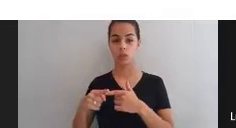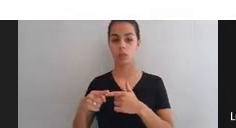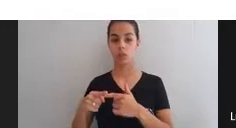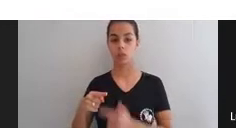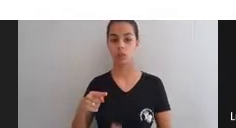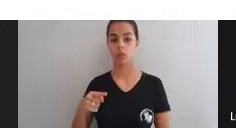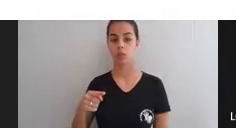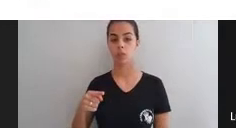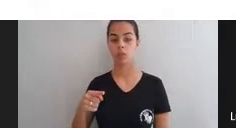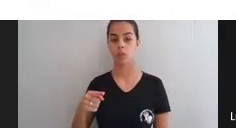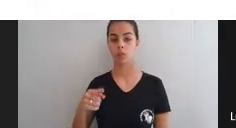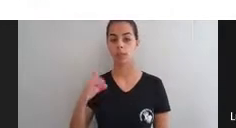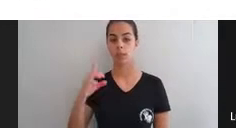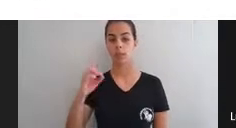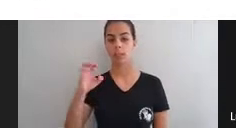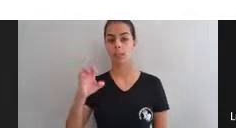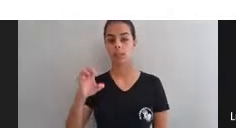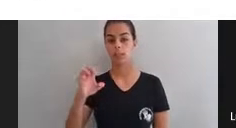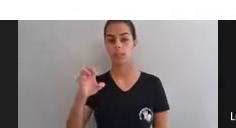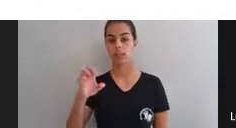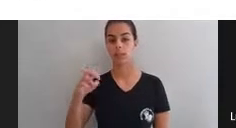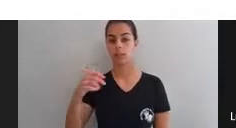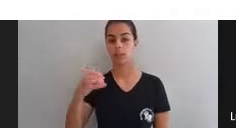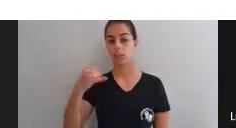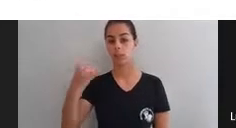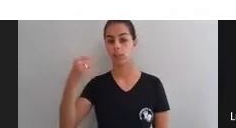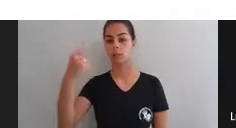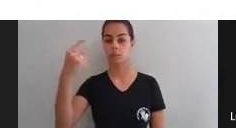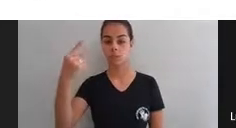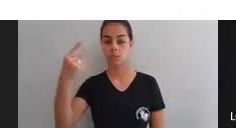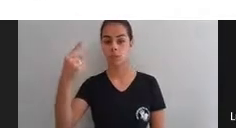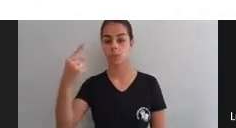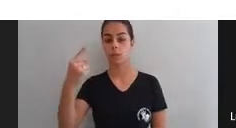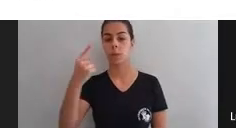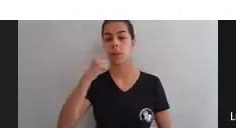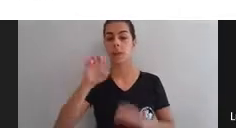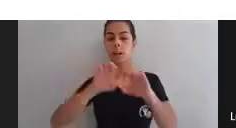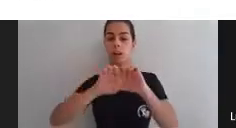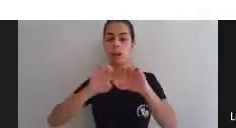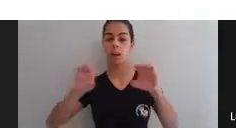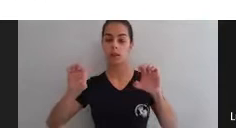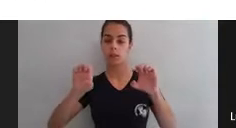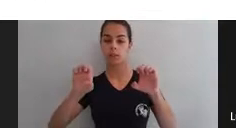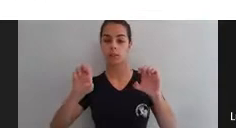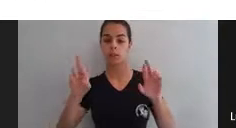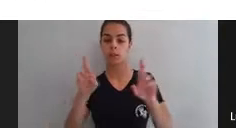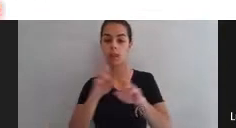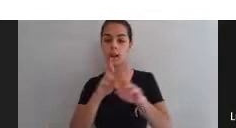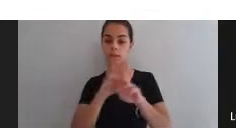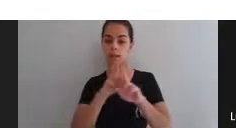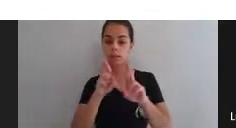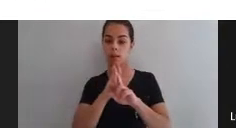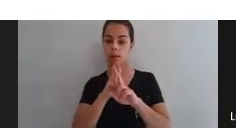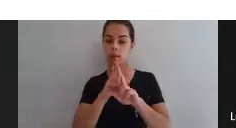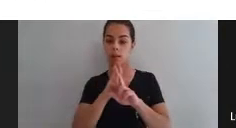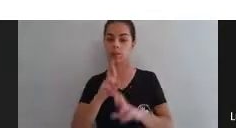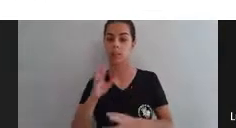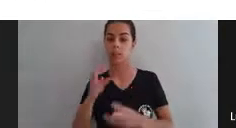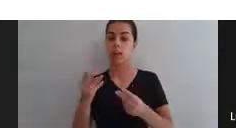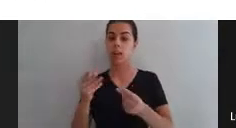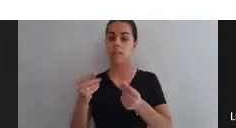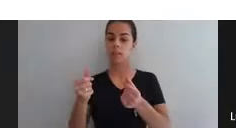VC elevado a menos 1. E, portanto, a gente chega nessa relação aqui para eficiência,